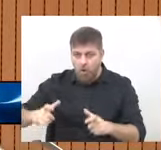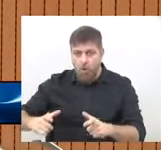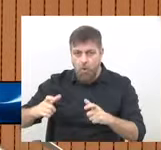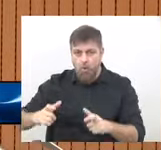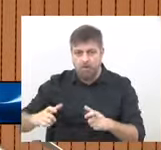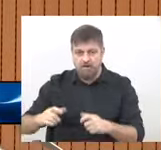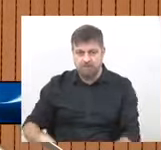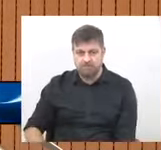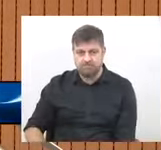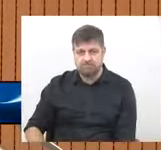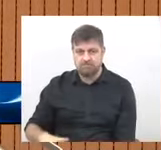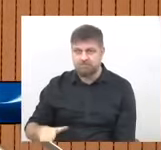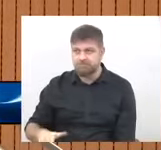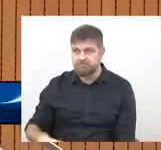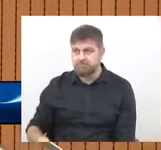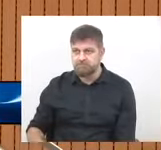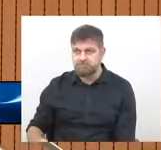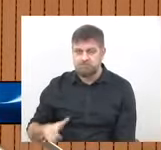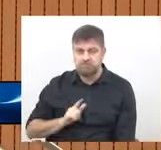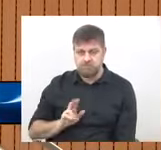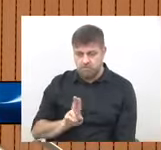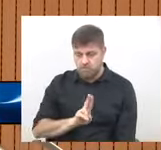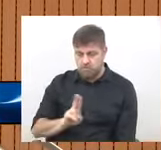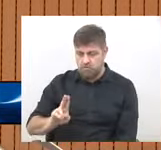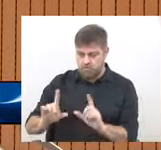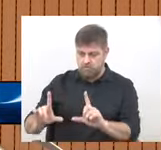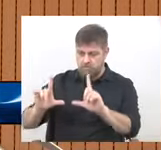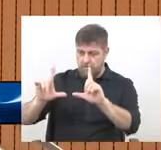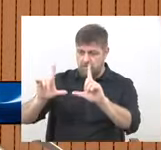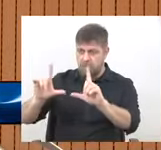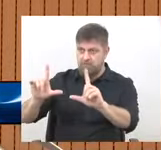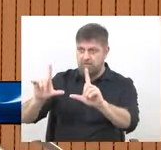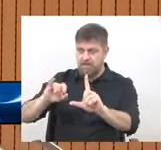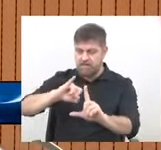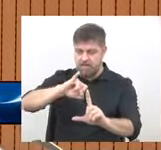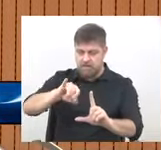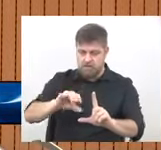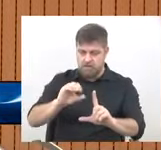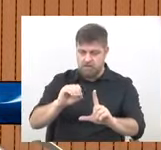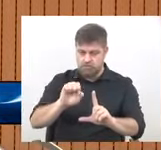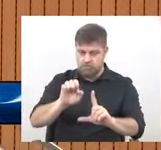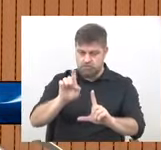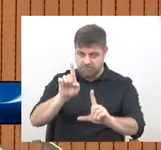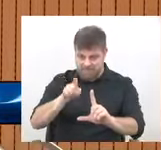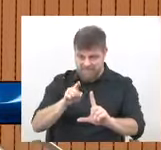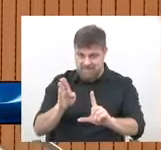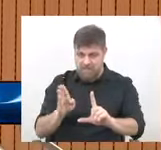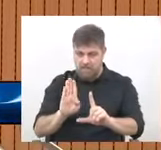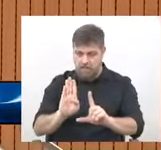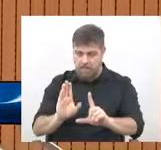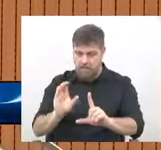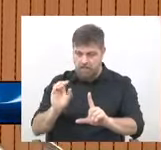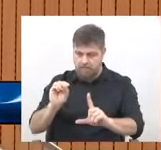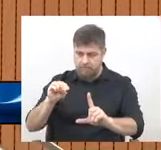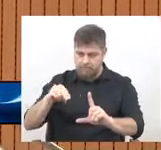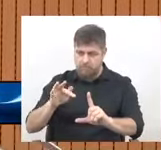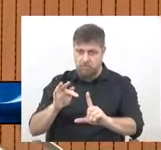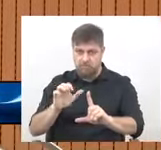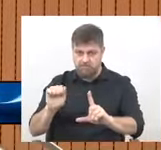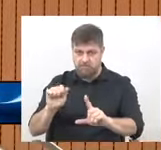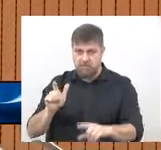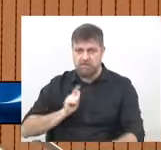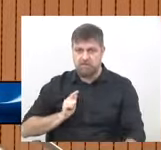encontrar um local que nós pudéssemos dar um destaque a ele. Vejo que está chegando agora no plenário os